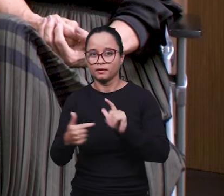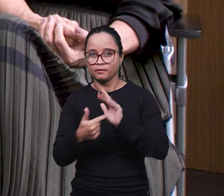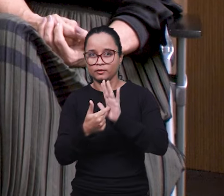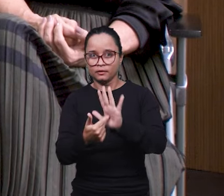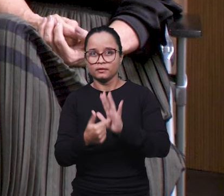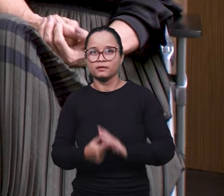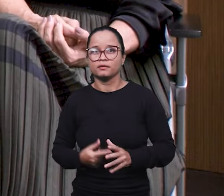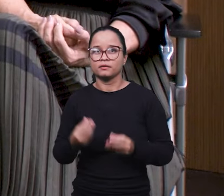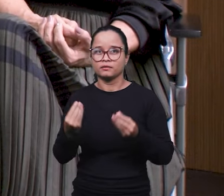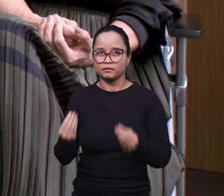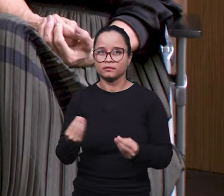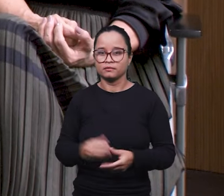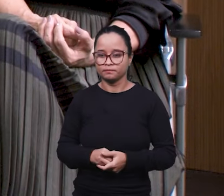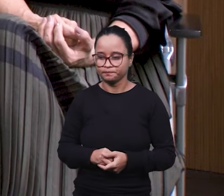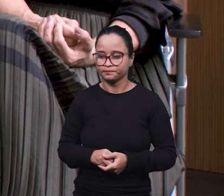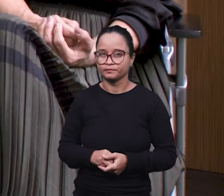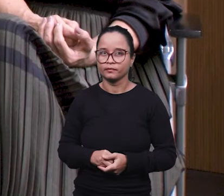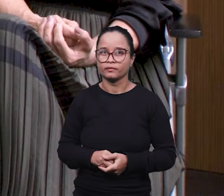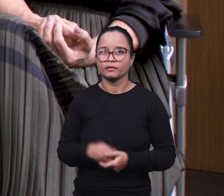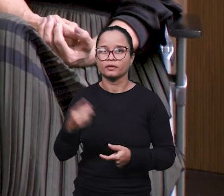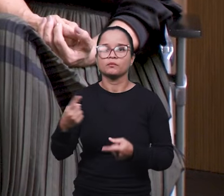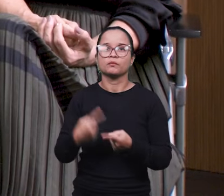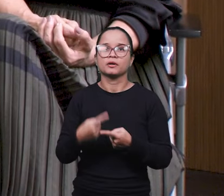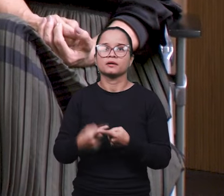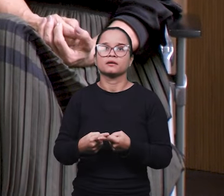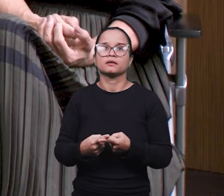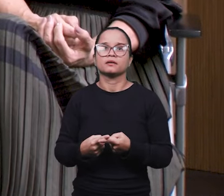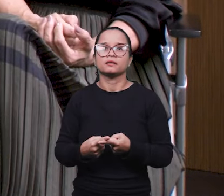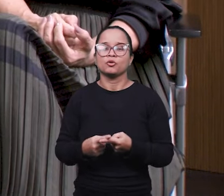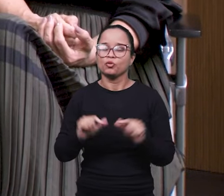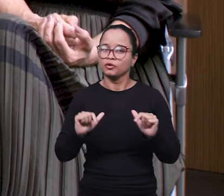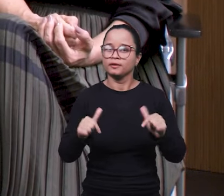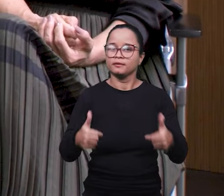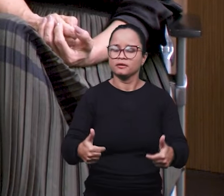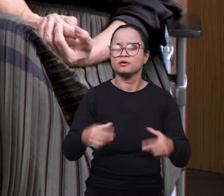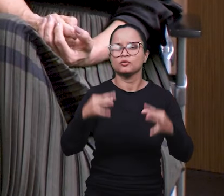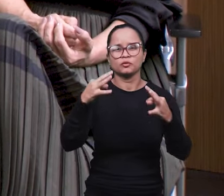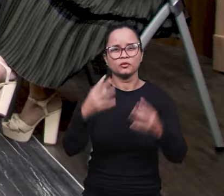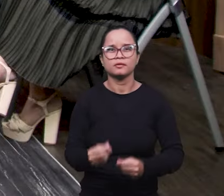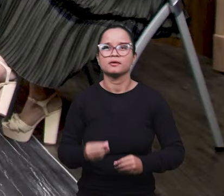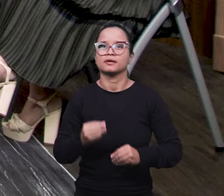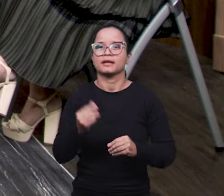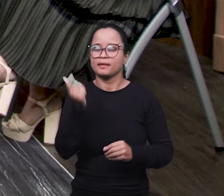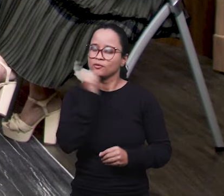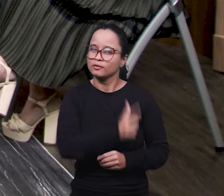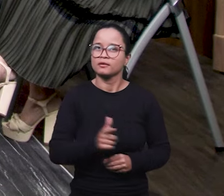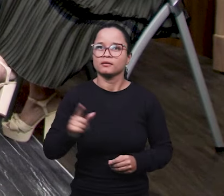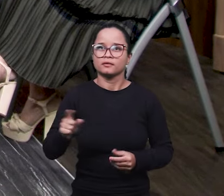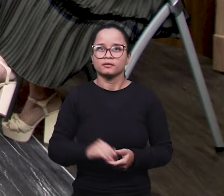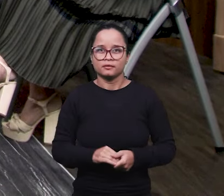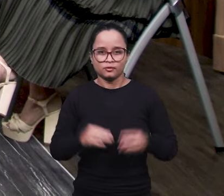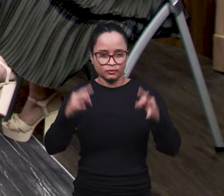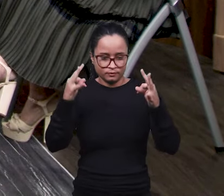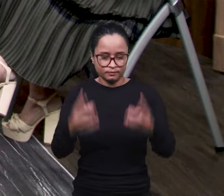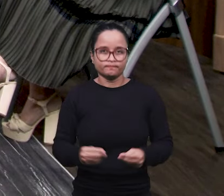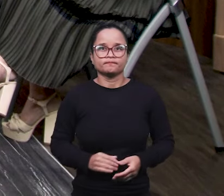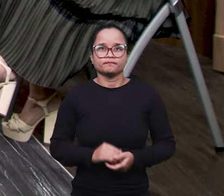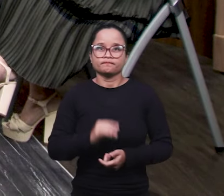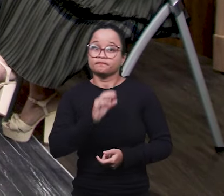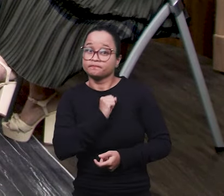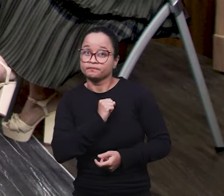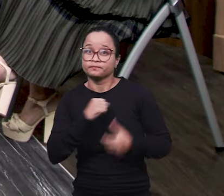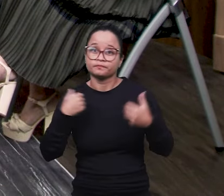o rotter deu para ela pelo pelo pelo todos o desempenho que ela teve lá foi ISO adorado